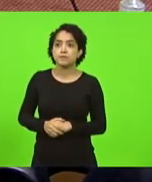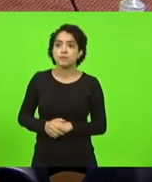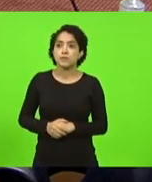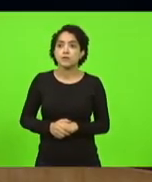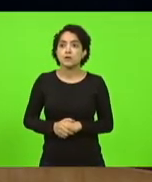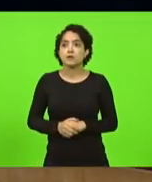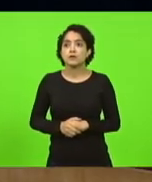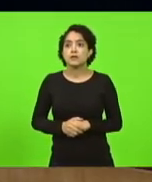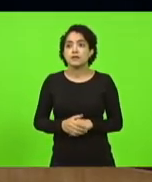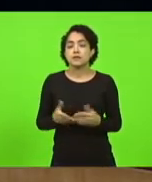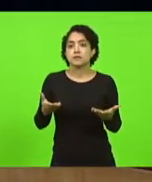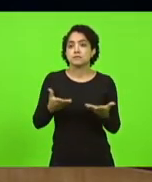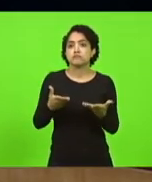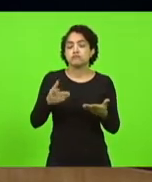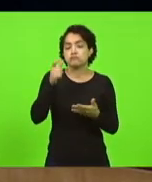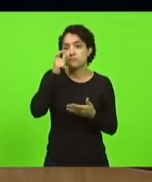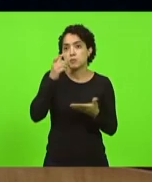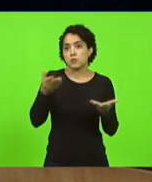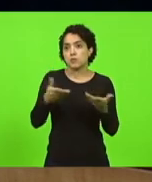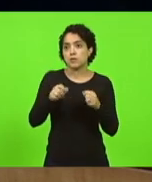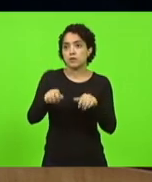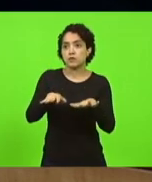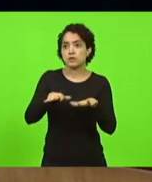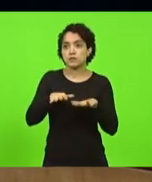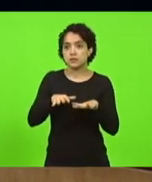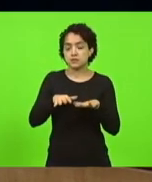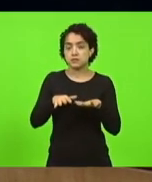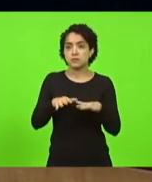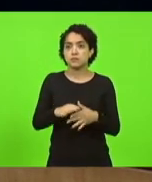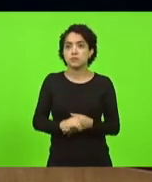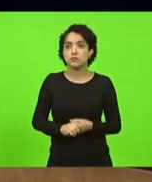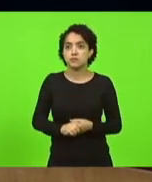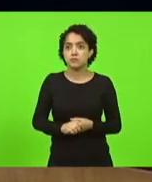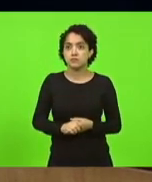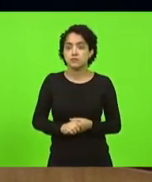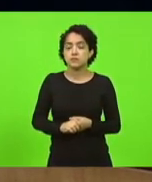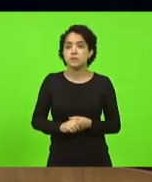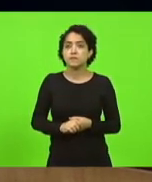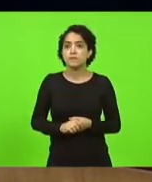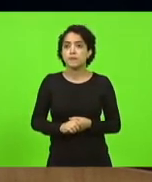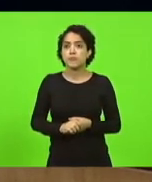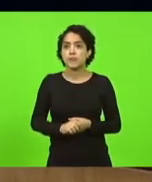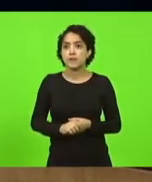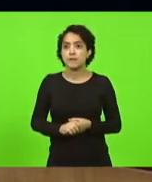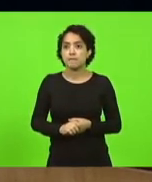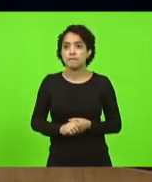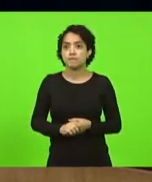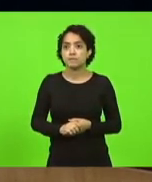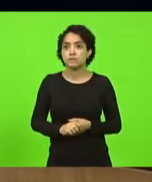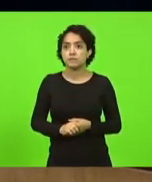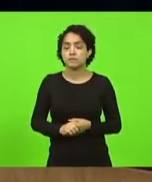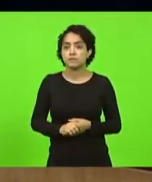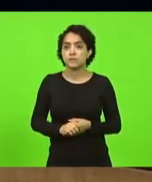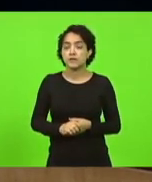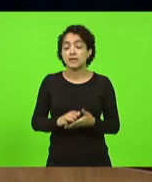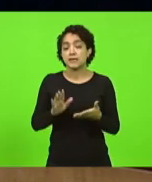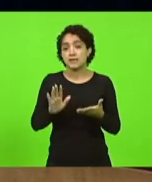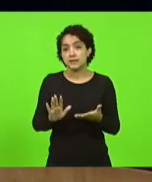esta sessão de forma muito especial, o magistério catarinense. Na verdade,